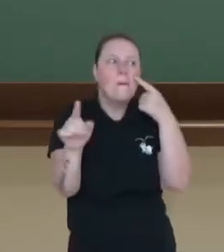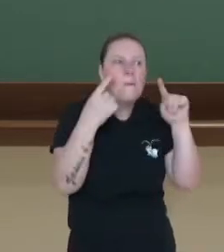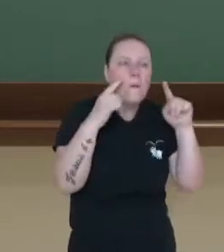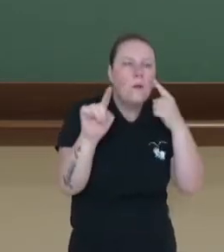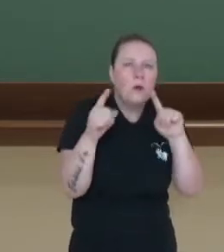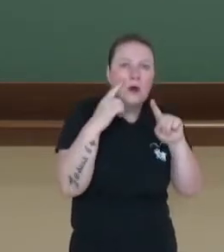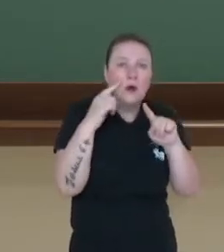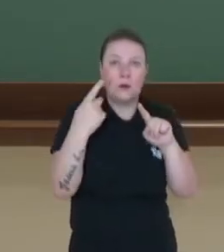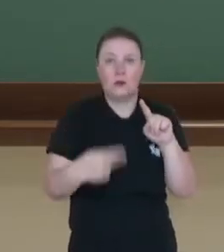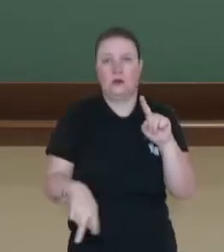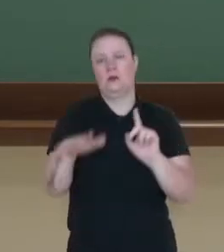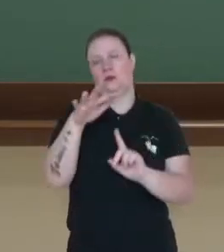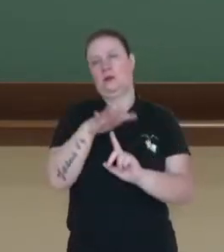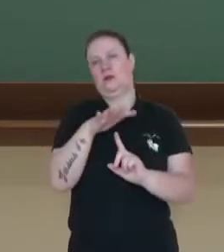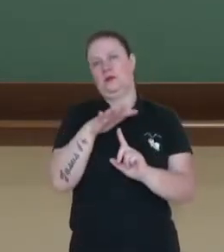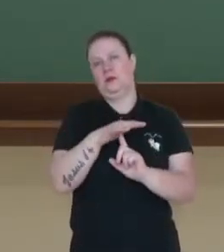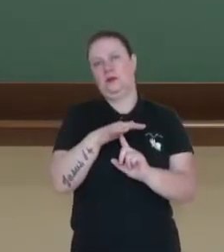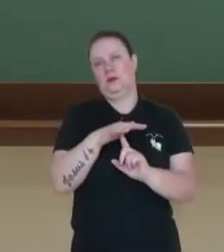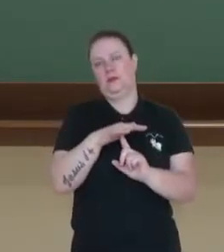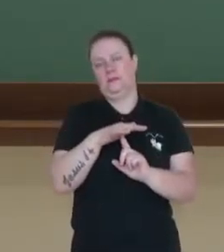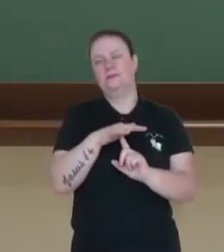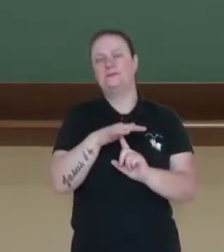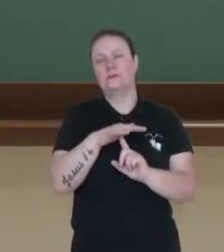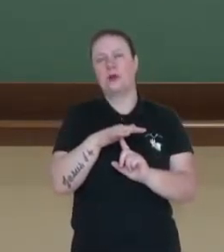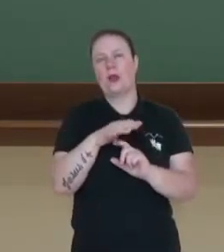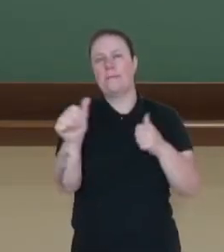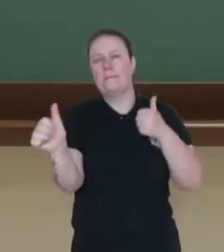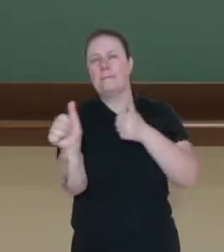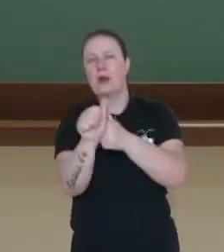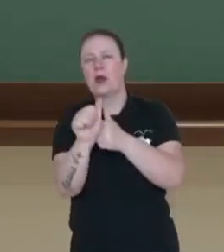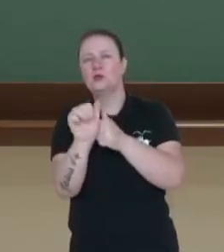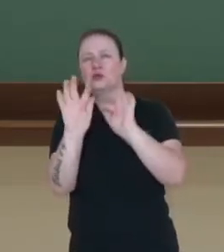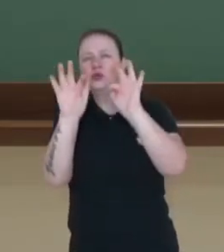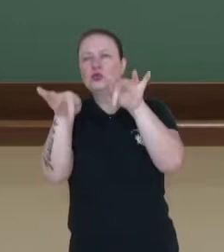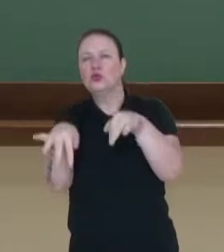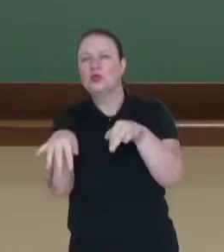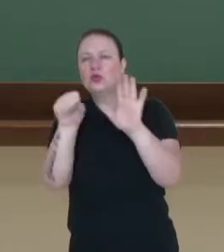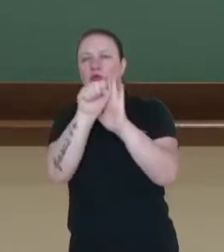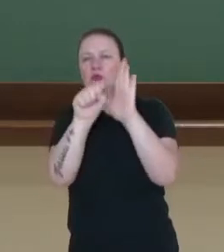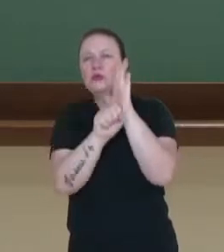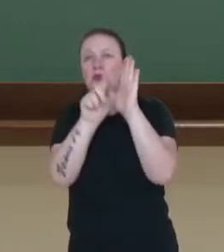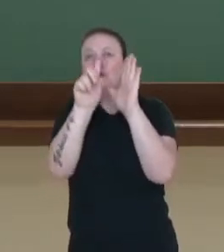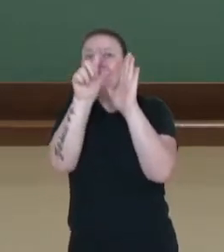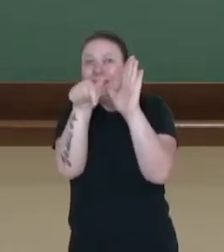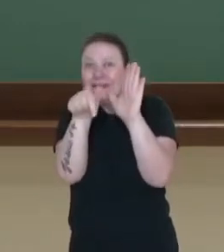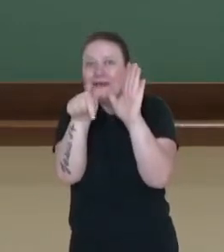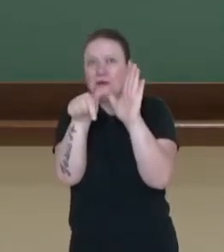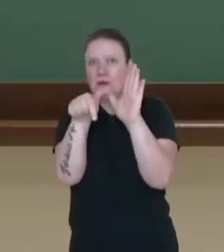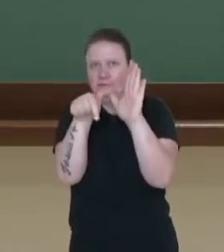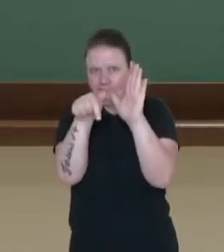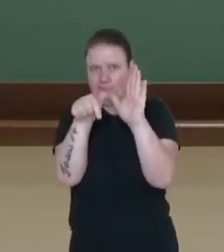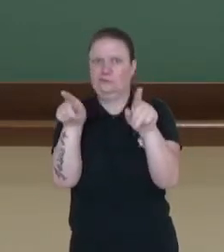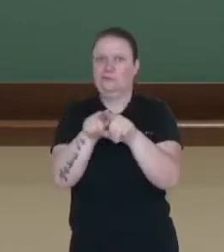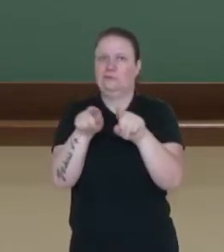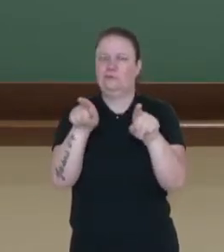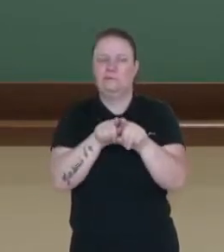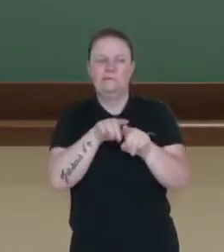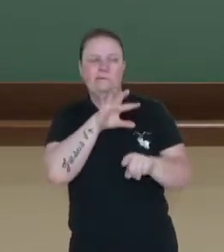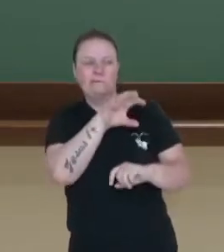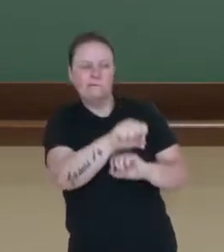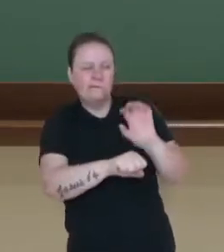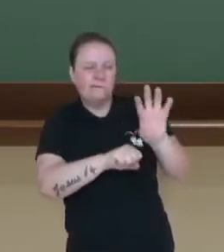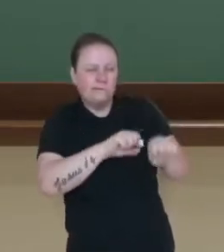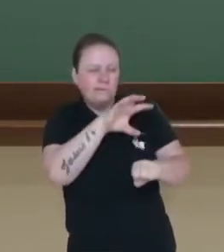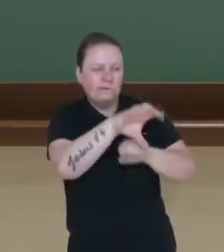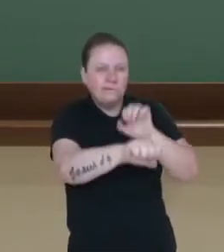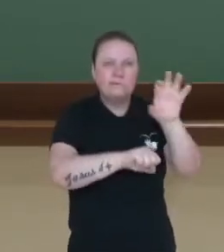Paraná são do final do século XVII. Para garantir, portanto, a possessão das terras e a exploração desse